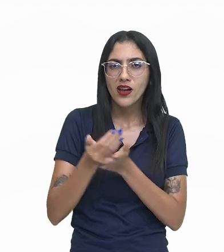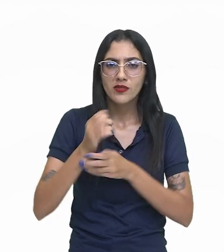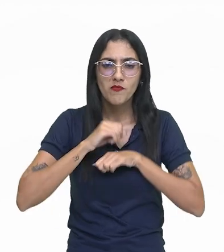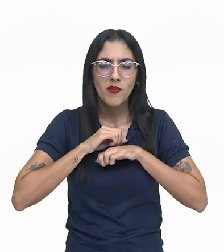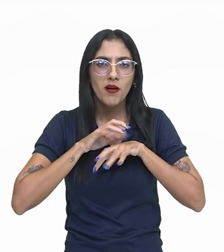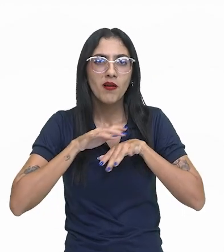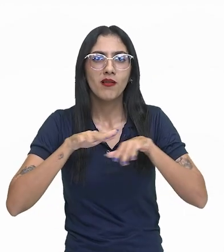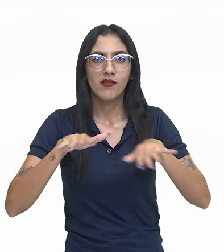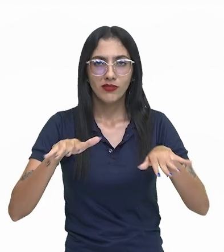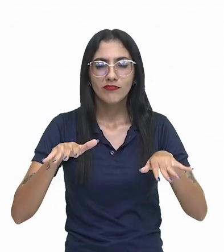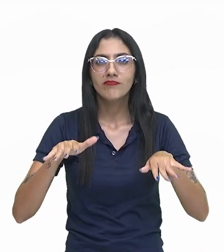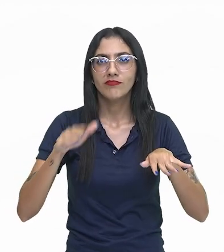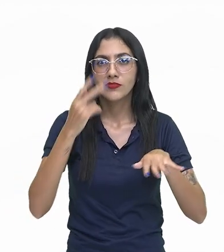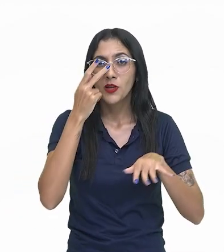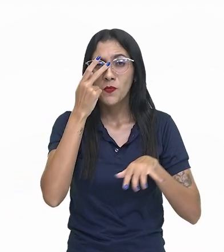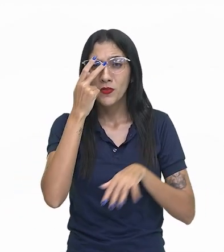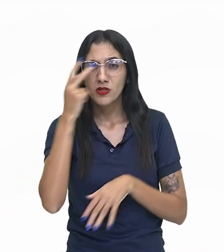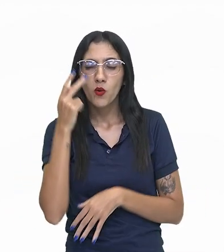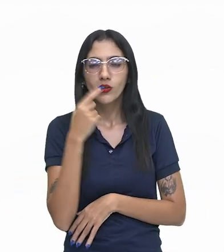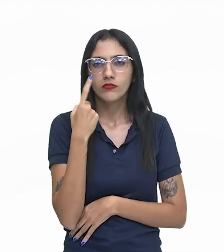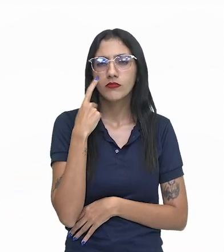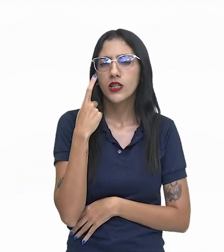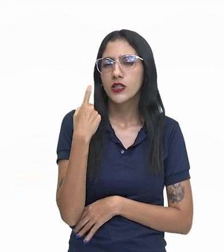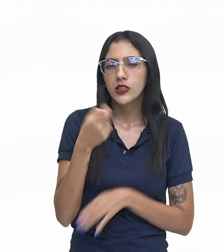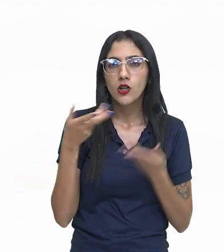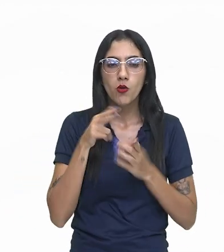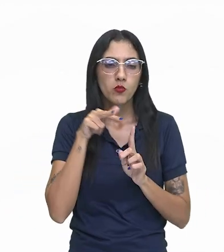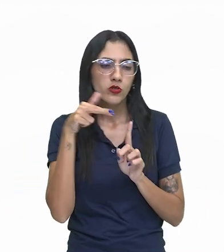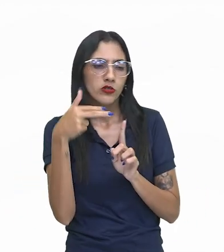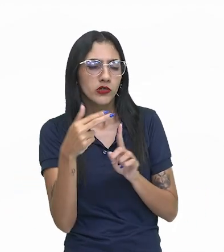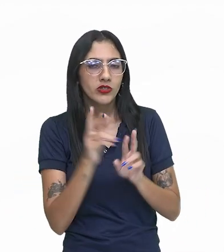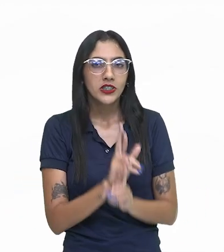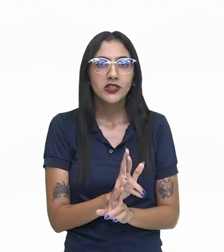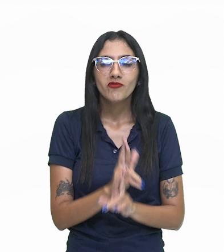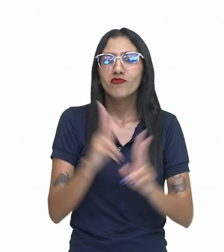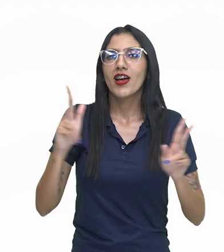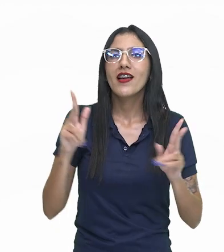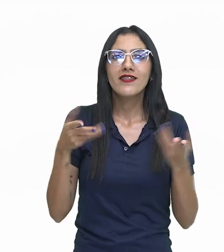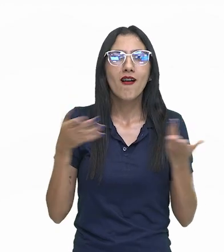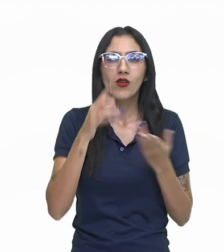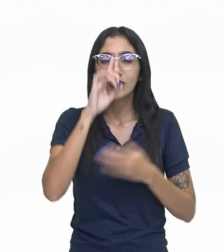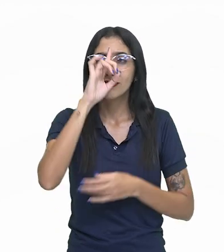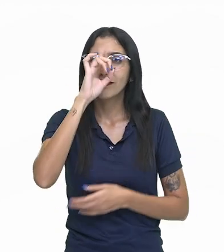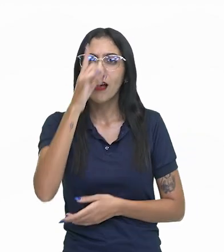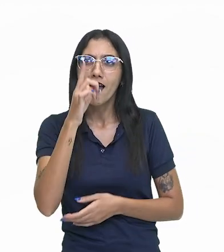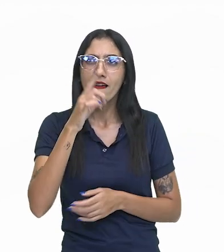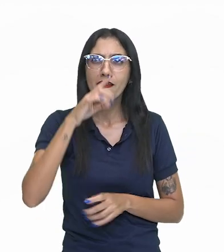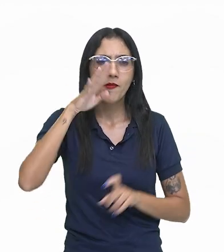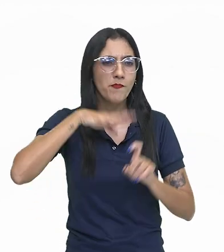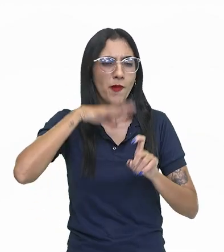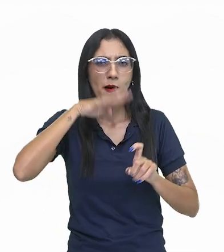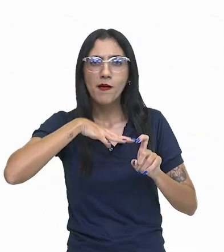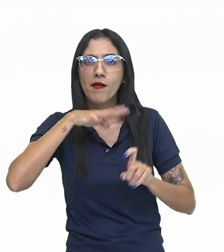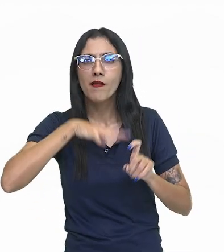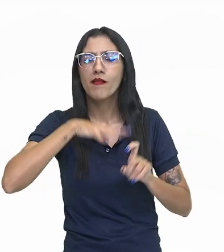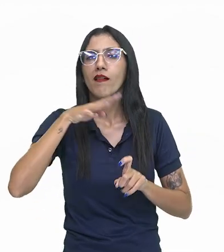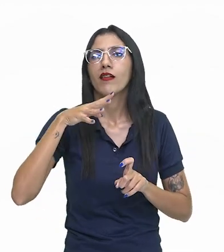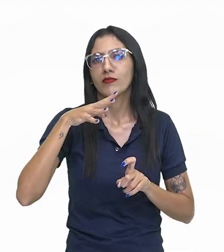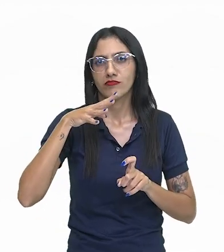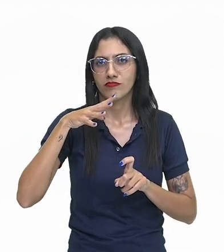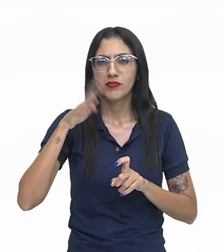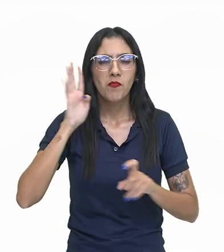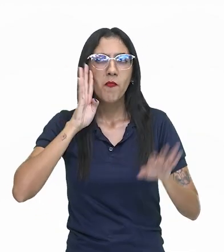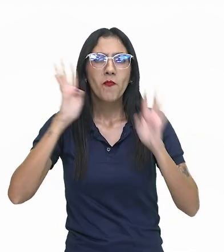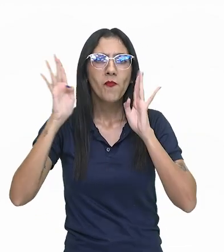chega o romantismo trazendo esse novo olhar, né? Trazendo a fantasia. A